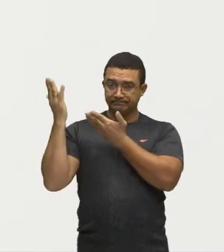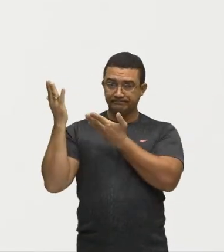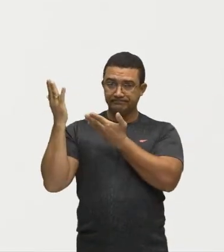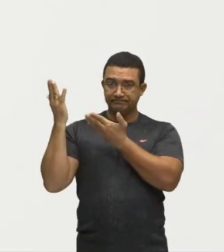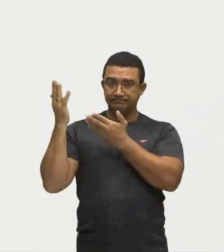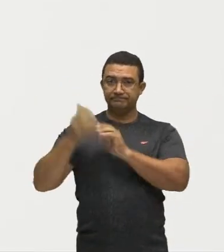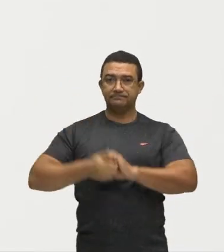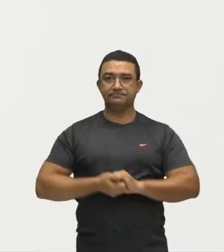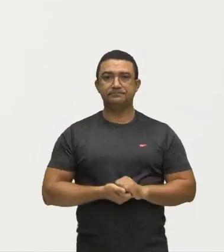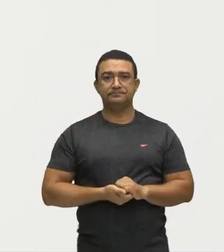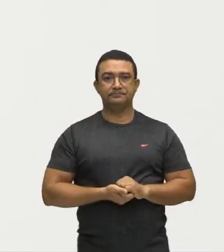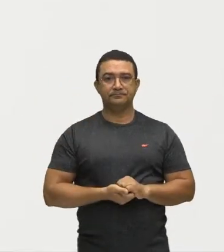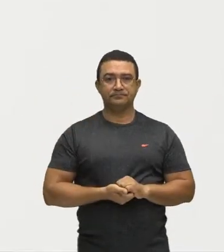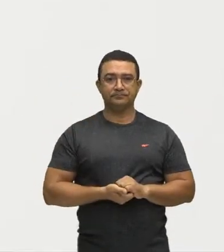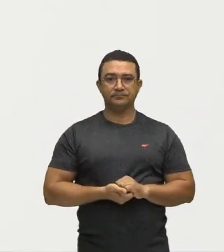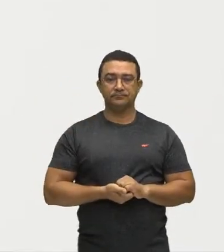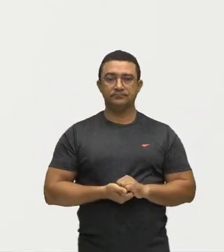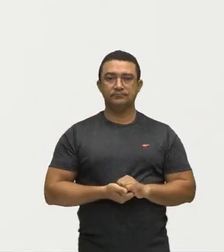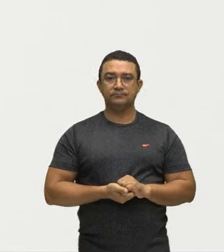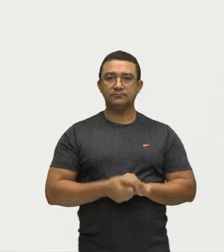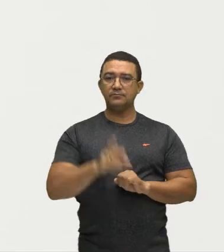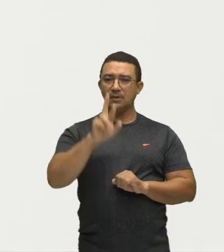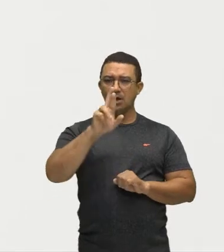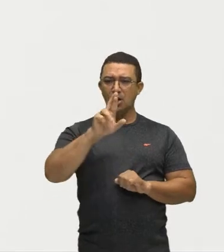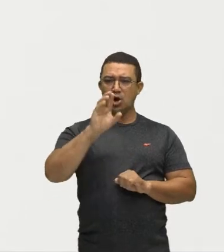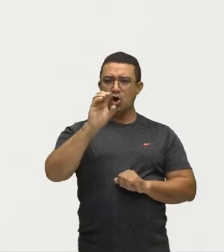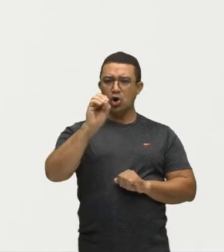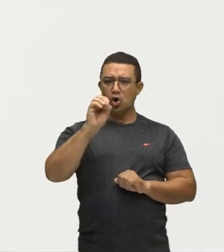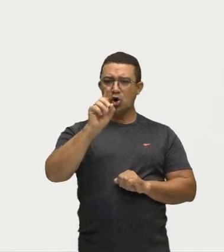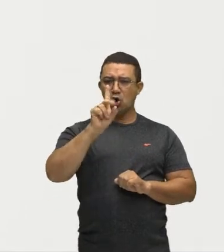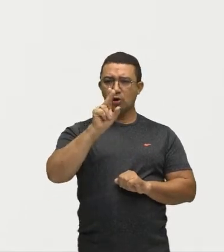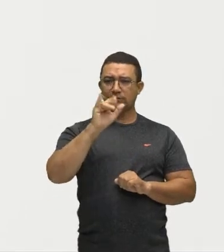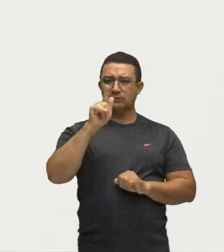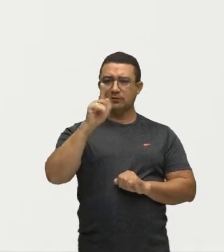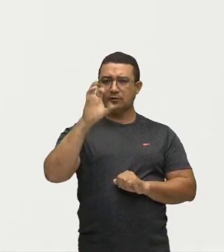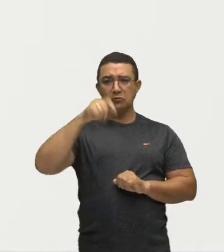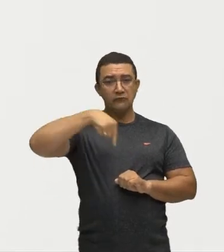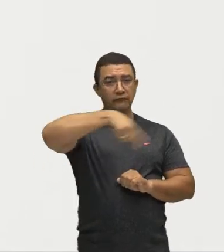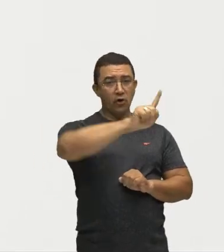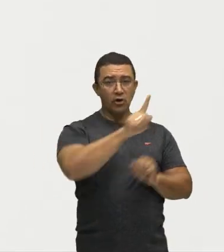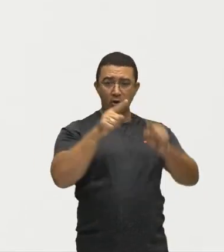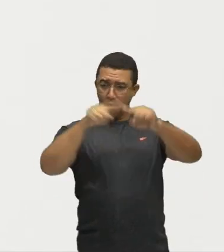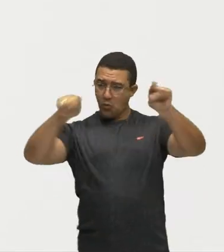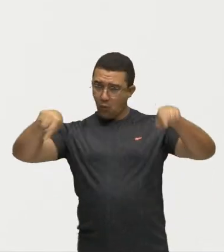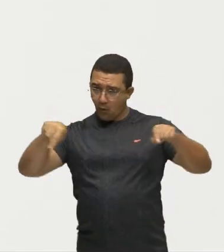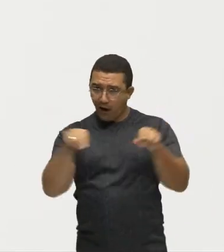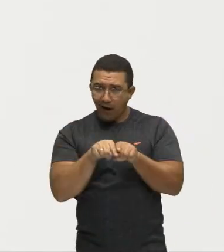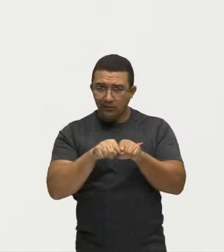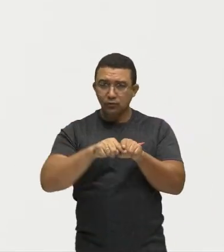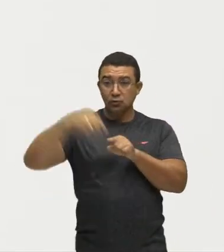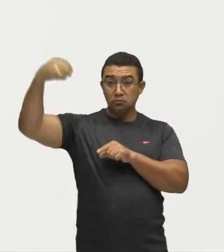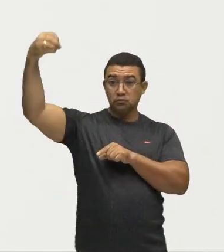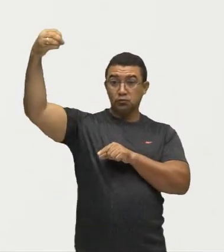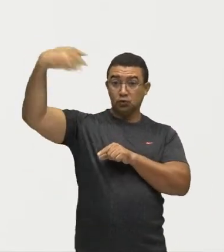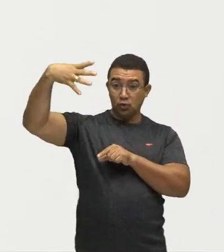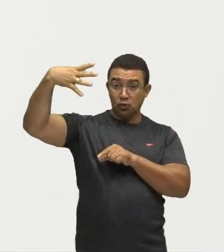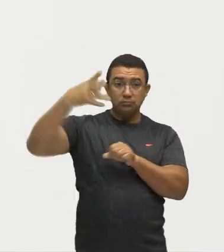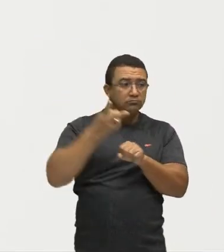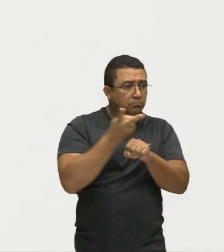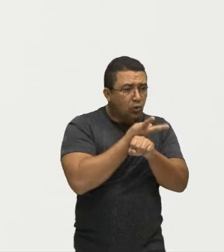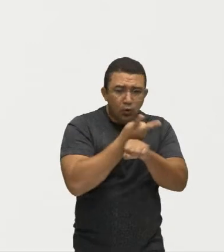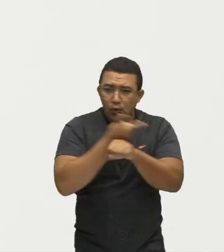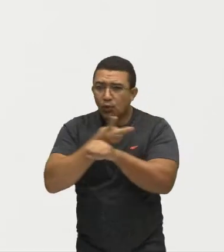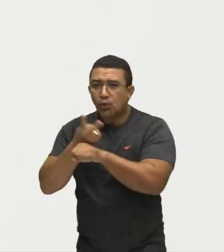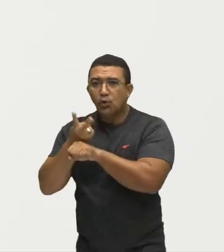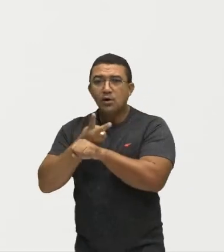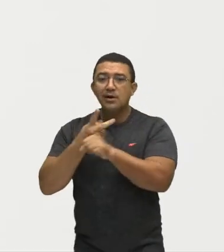por duas ou mais orações. Exemplo, Rodrigo foi até o quarto, acendeu a luz e procurou o livro. Olha só